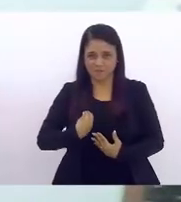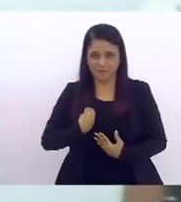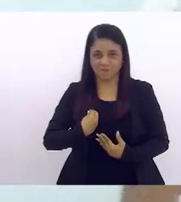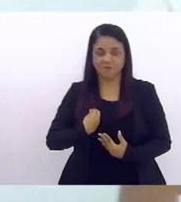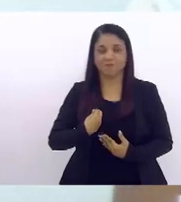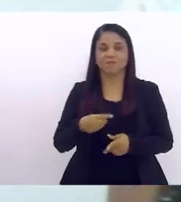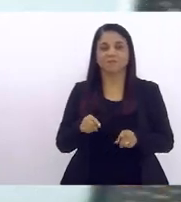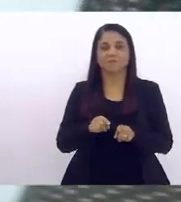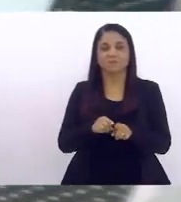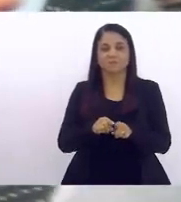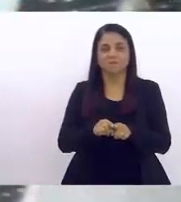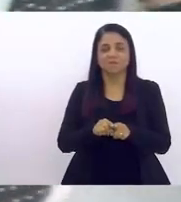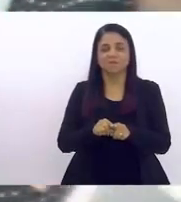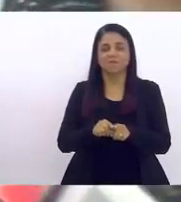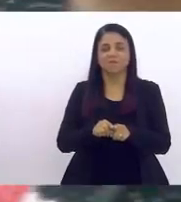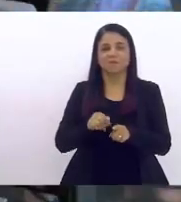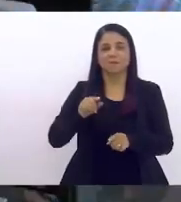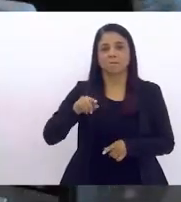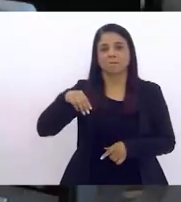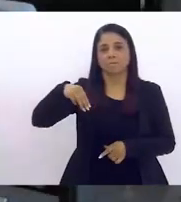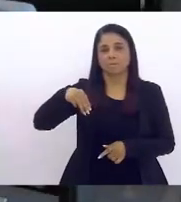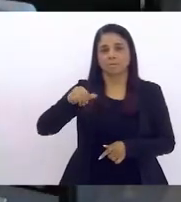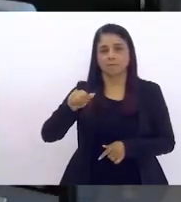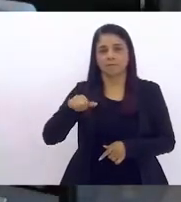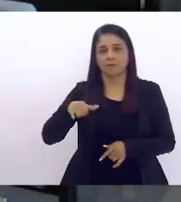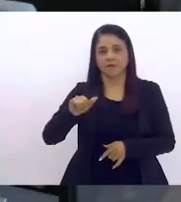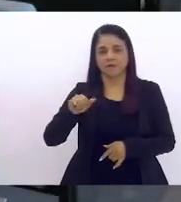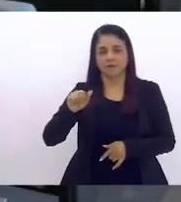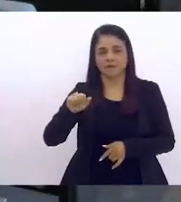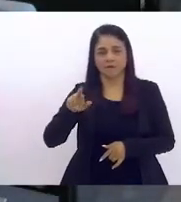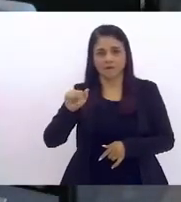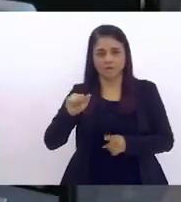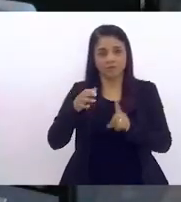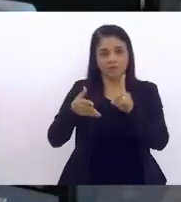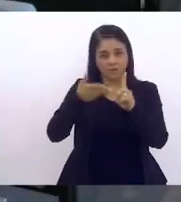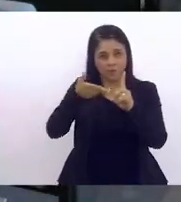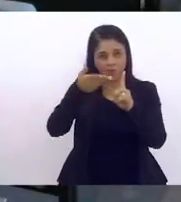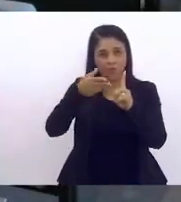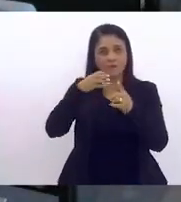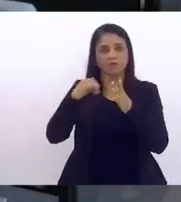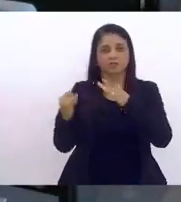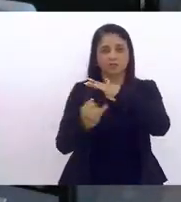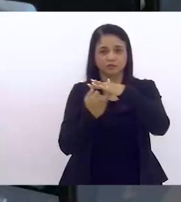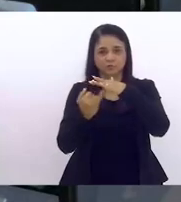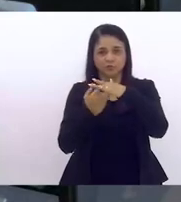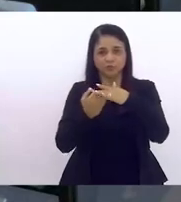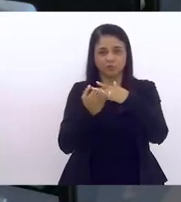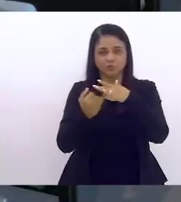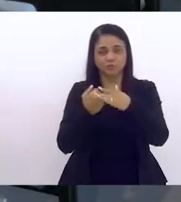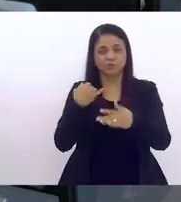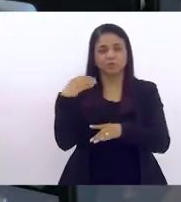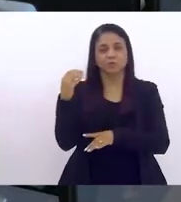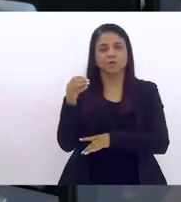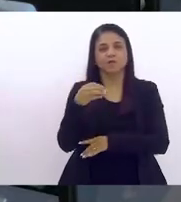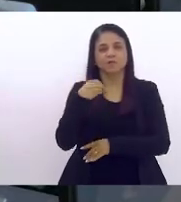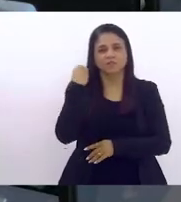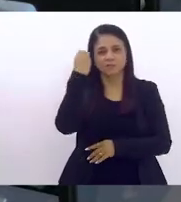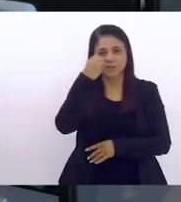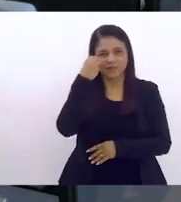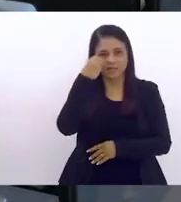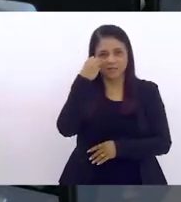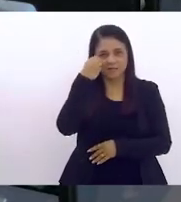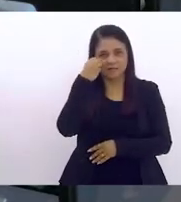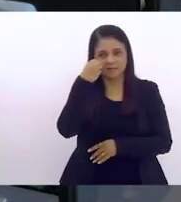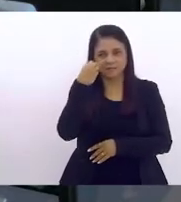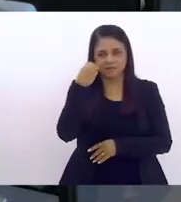E a Maiara Porto, doula, Instituto Experientia, Formação e Atualização